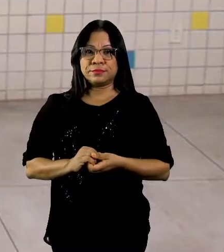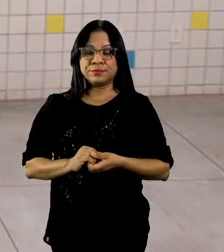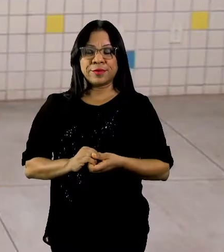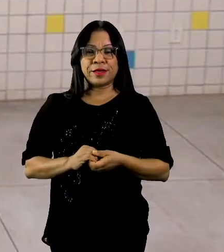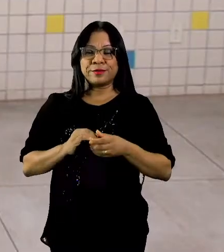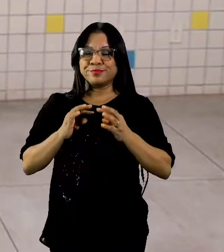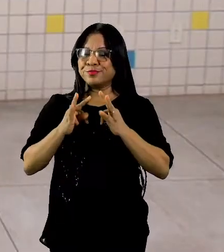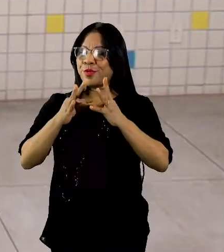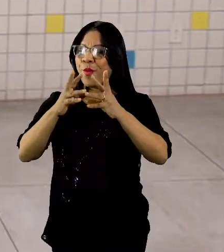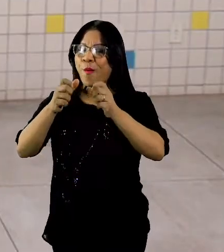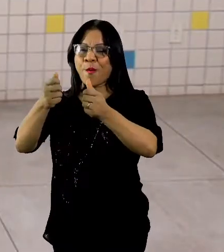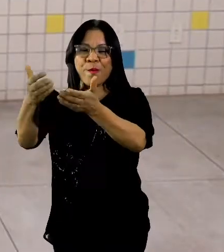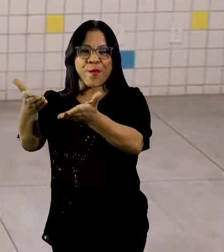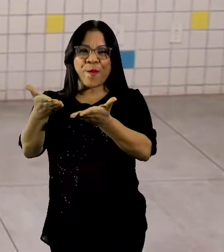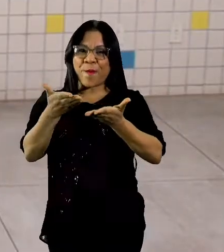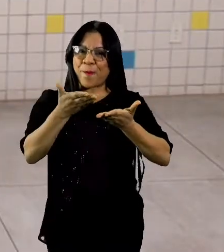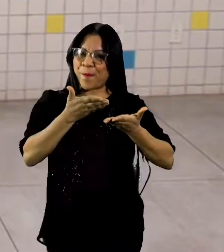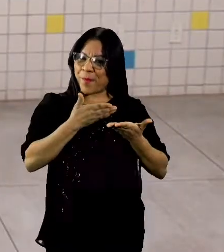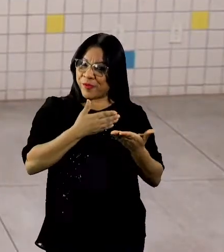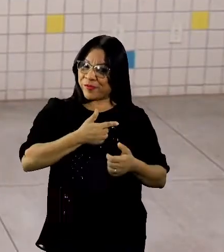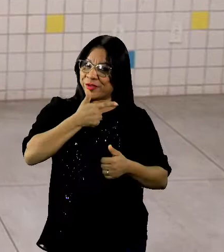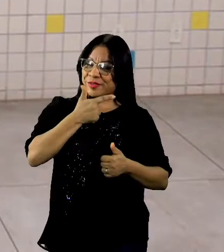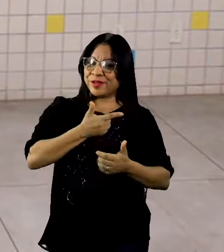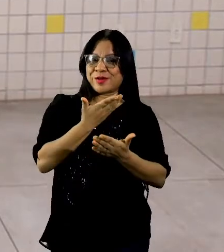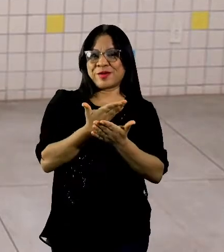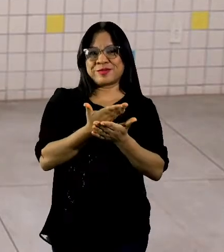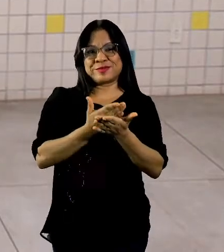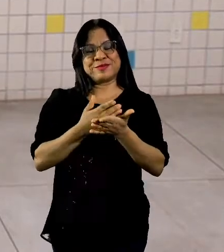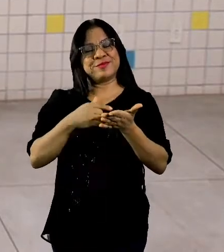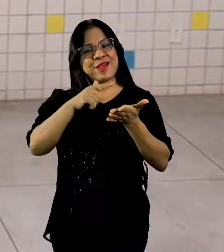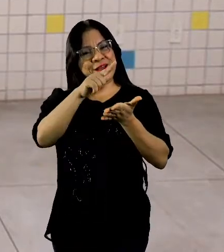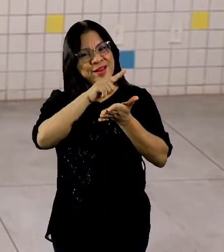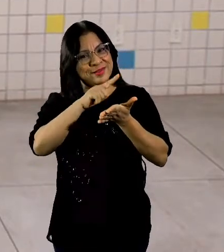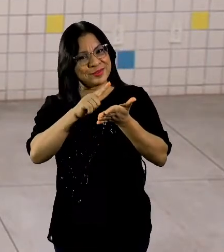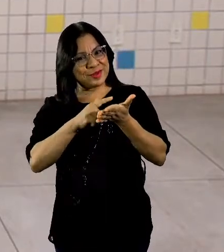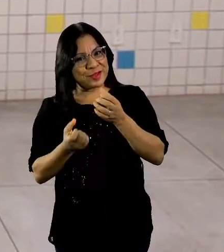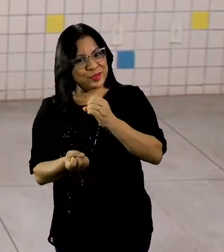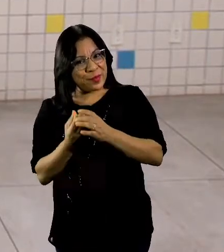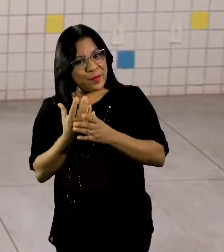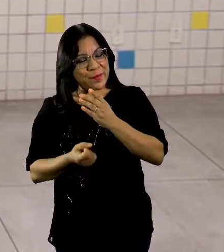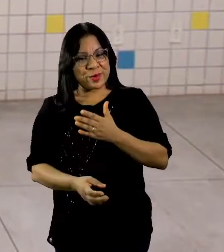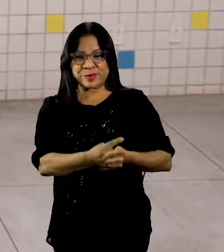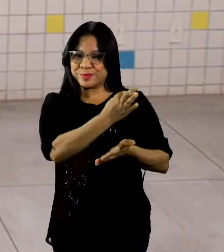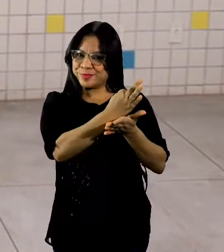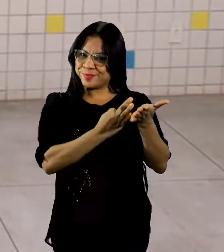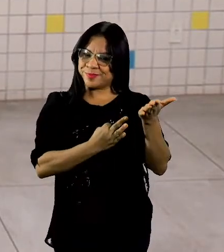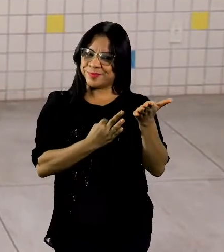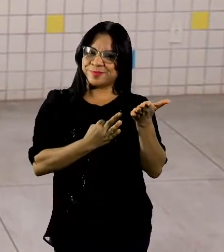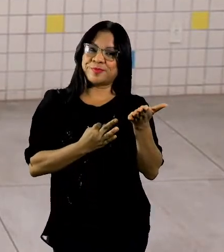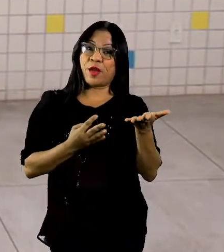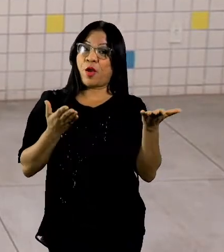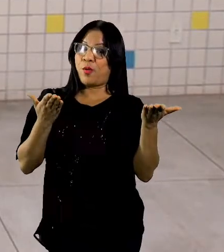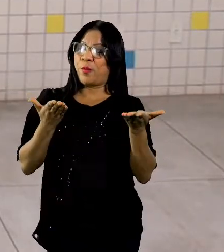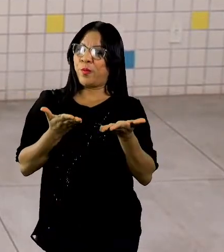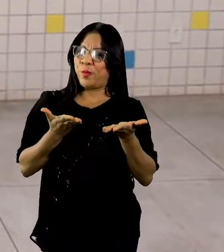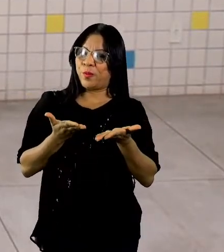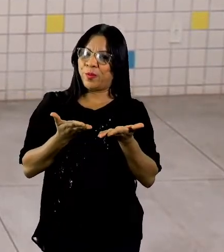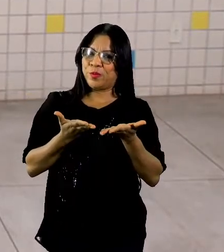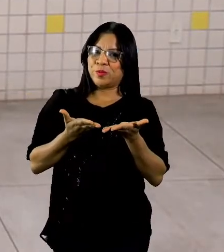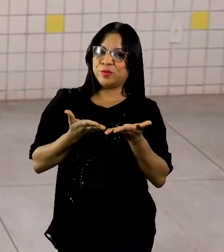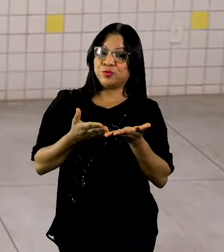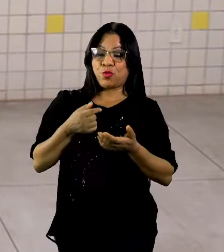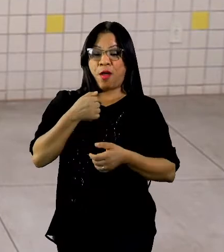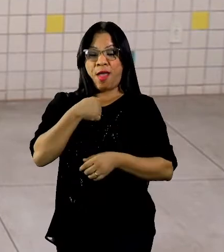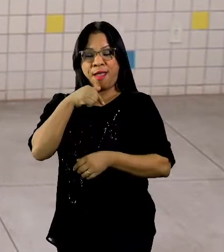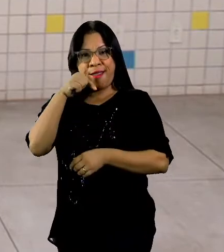Sejam todos bem-vindos à nossa segunda aula de leitura e produção de texto. E hoje eu estou